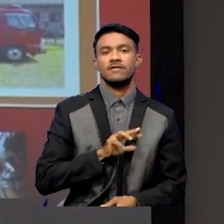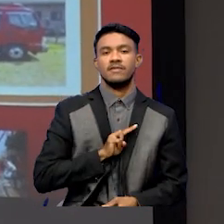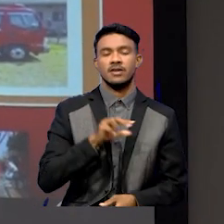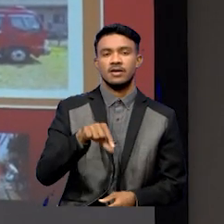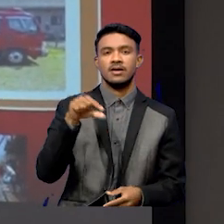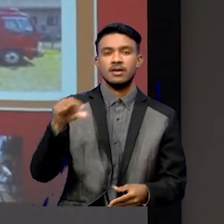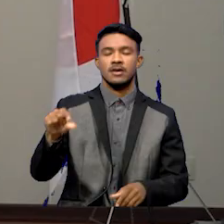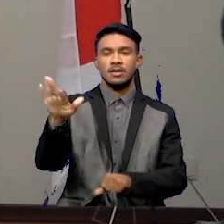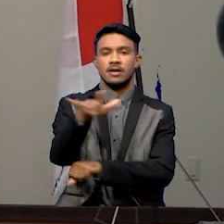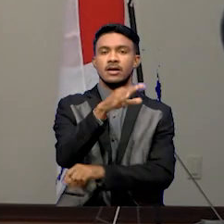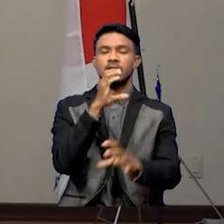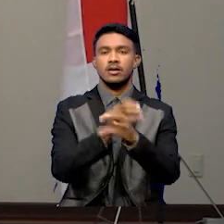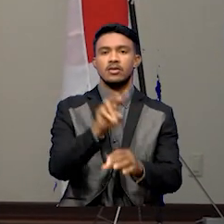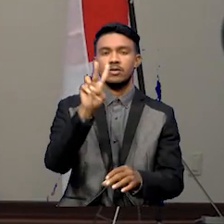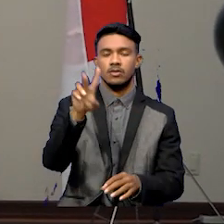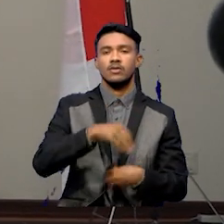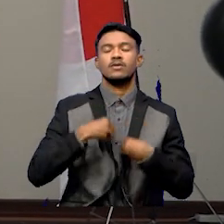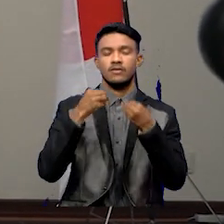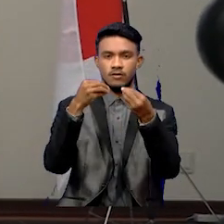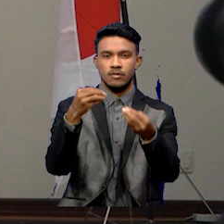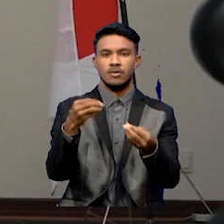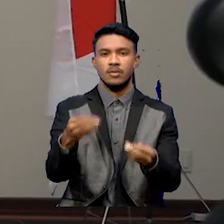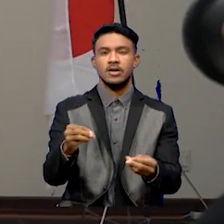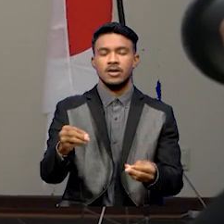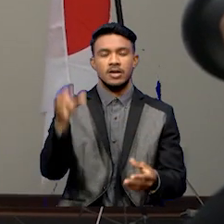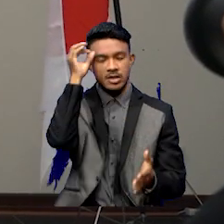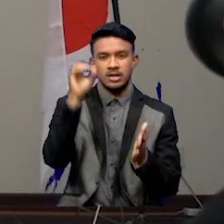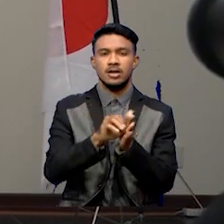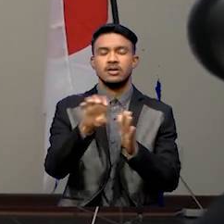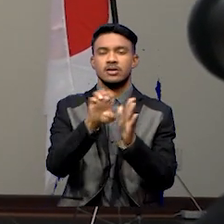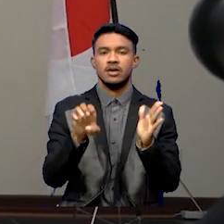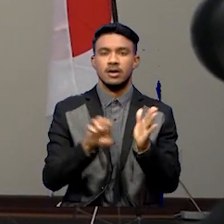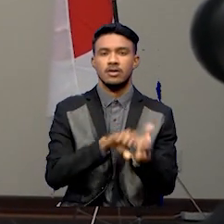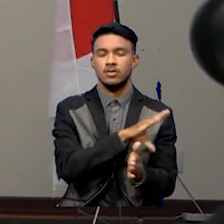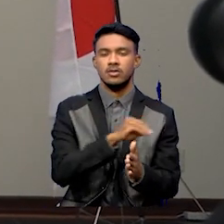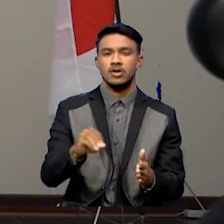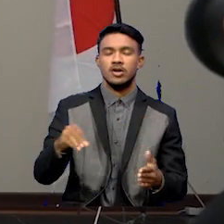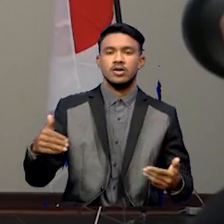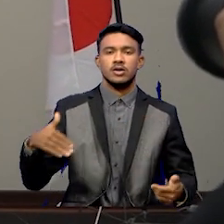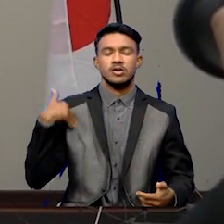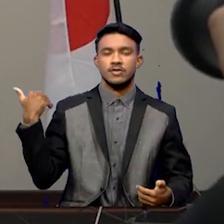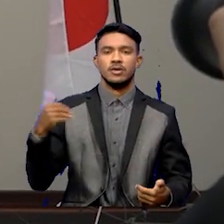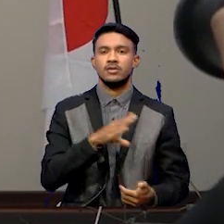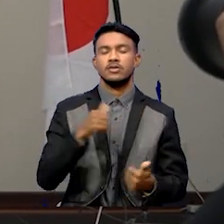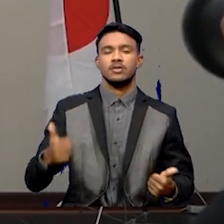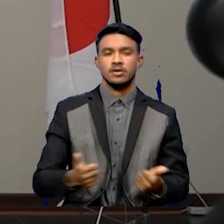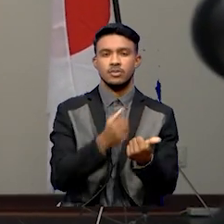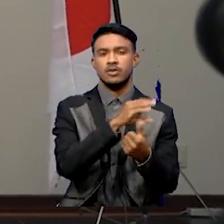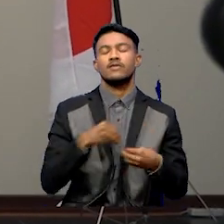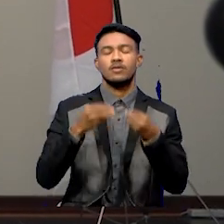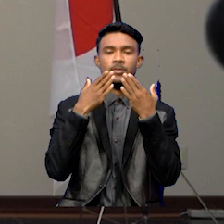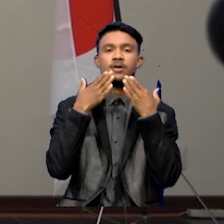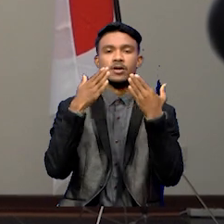entrega ba secretário de Estado Proteção Civil. E no discurso, ministro de Educação, Juventude e Desporto Armindo Maia agradece ao governo do Japão